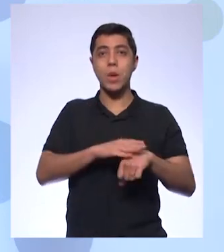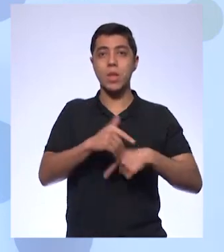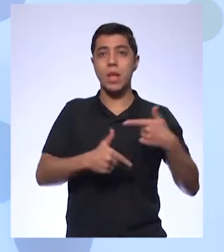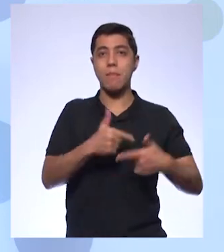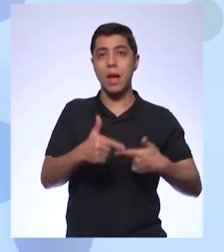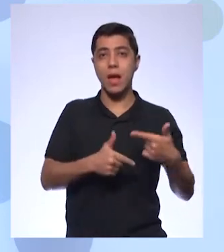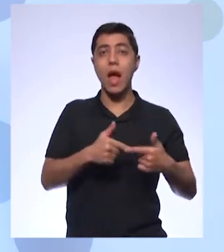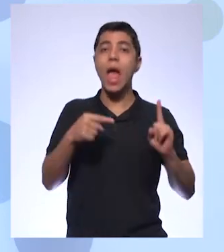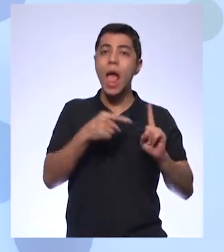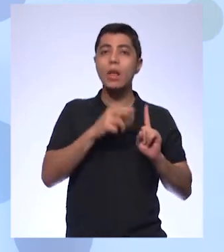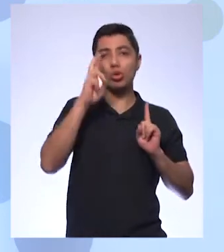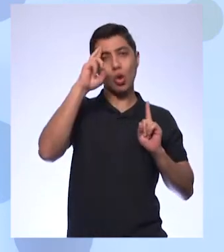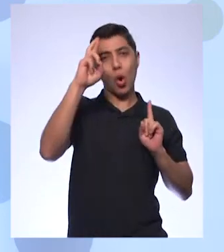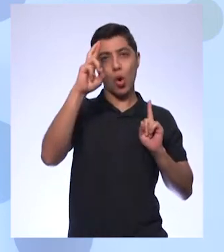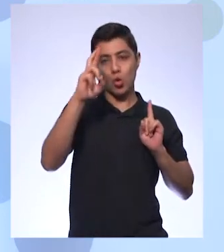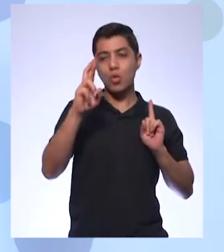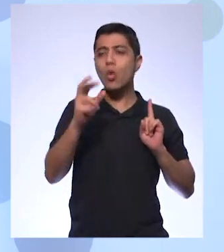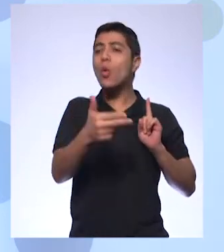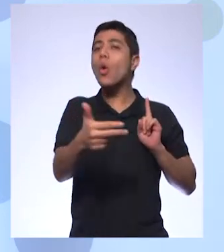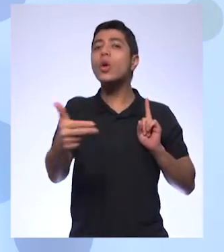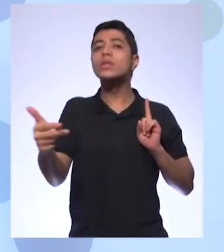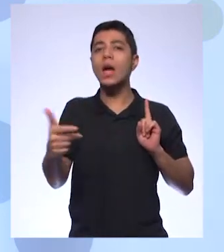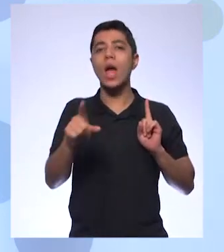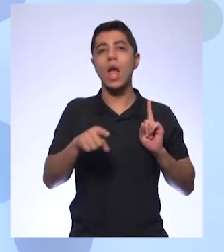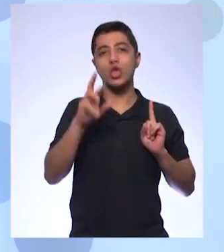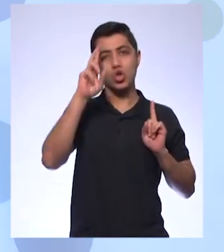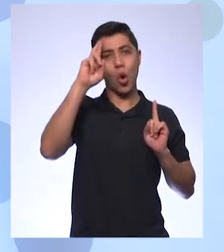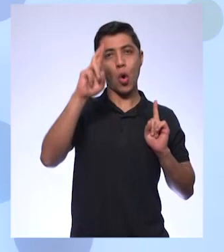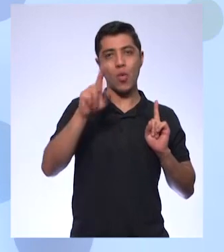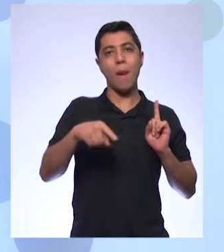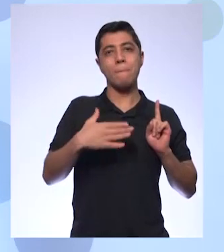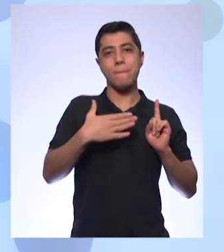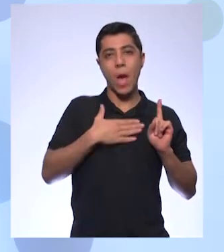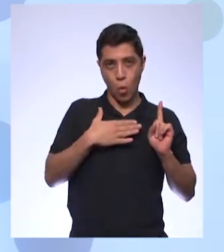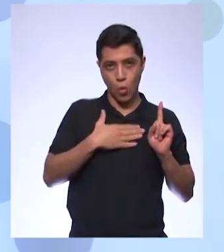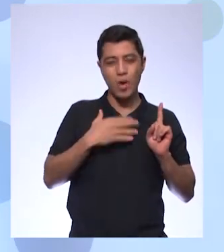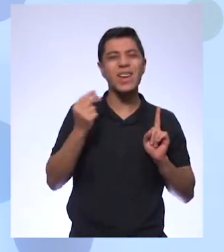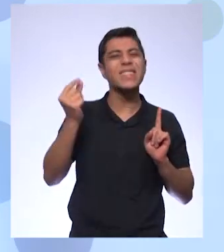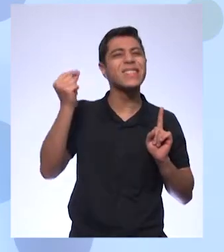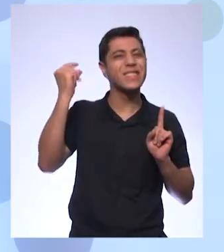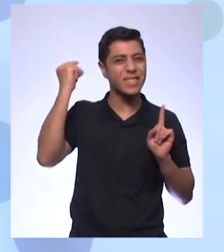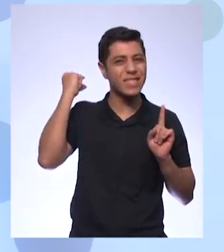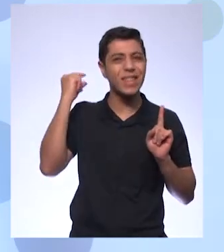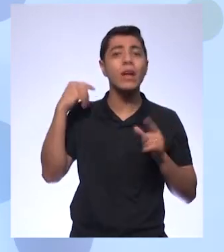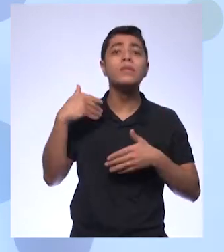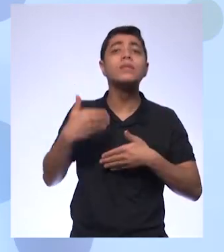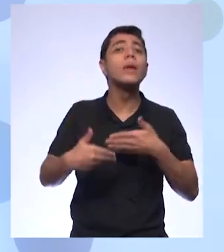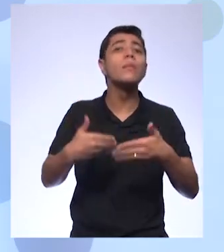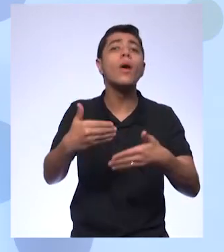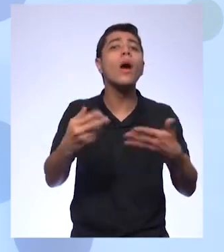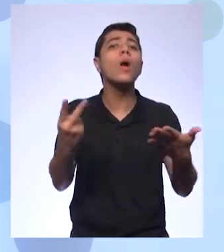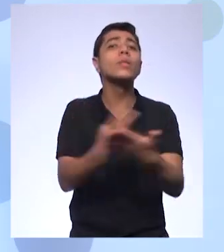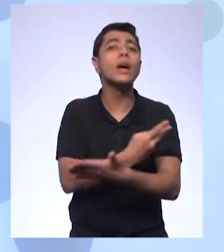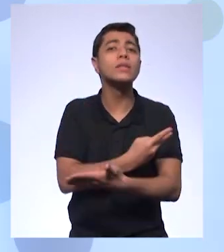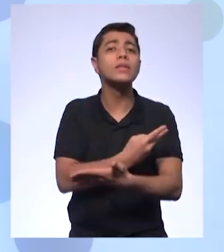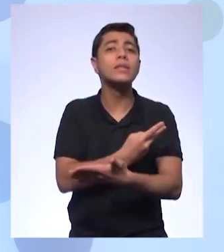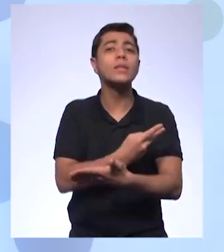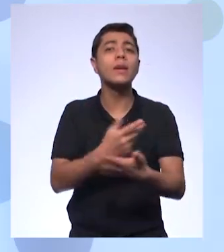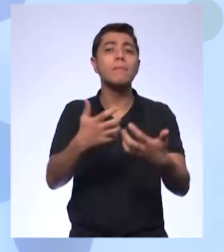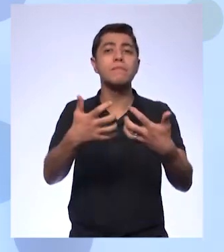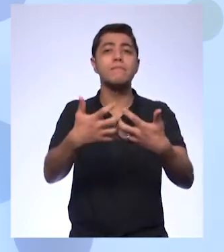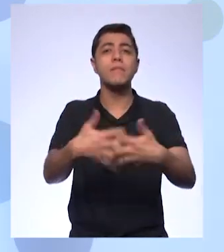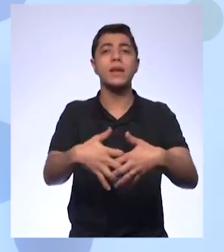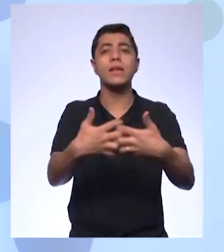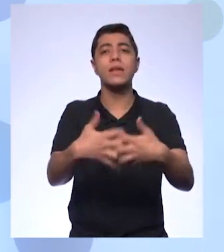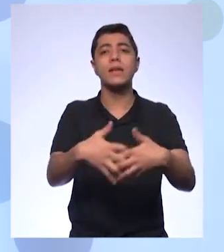a manufatura, isso foi se perdendo, a separação foi acontecendo. E quando chega na maquinofatura, isso já é